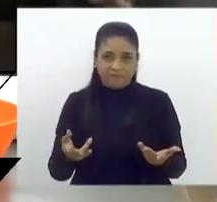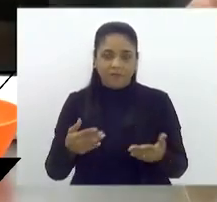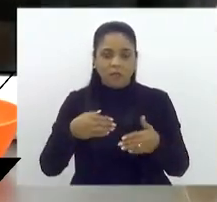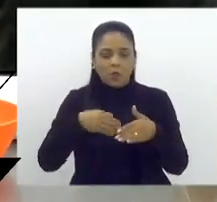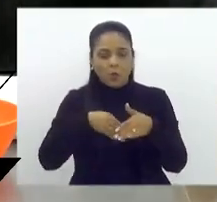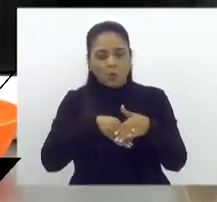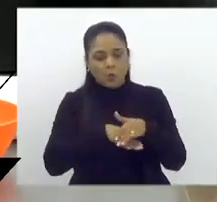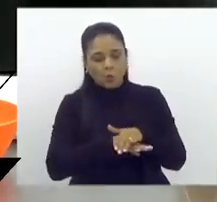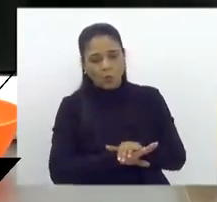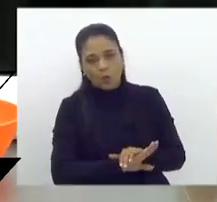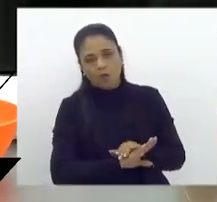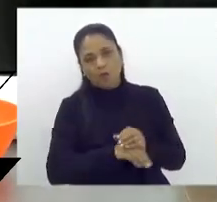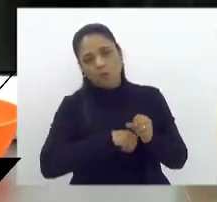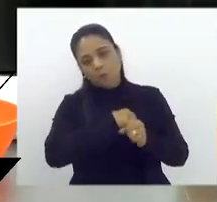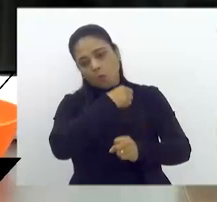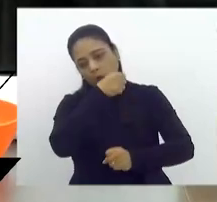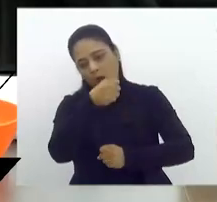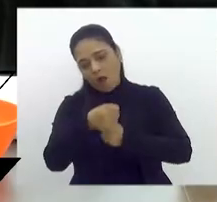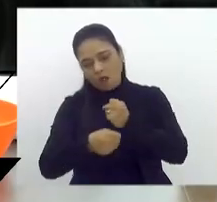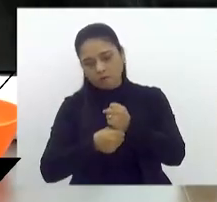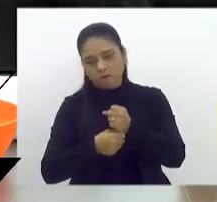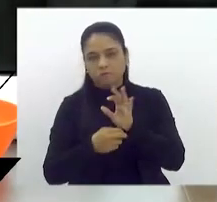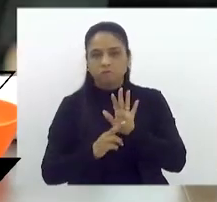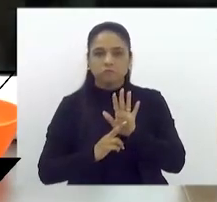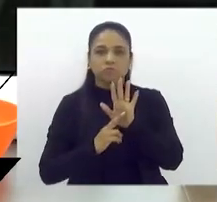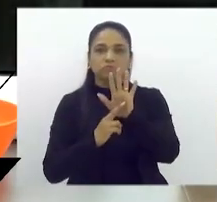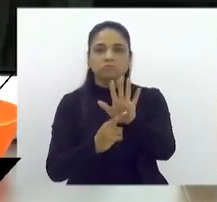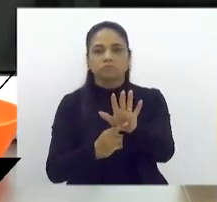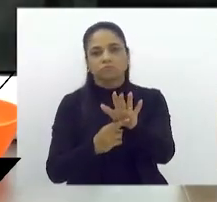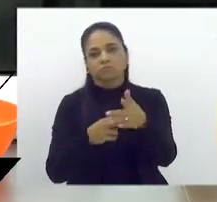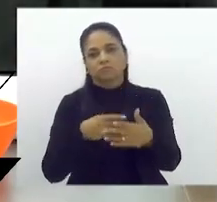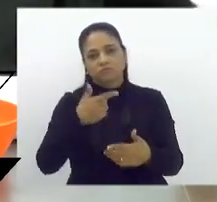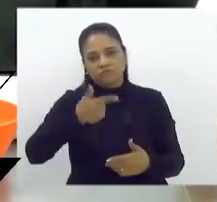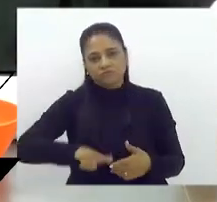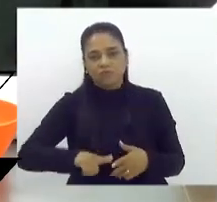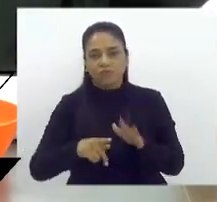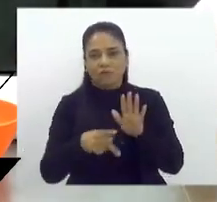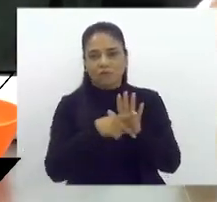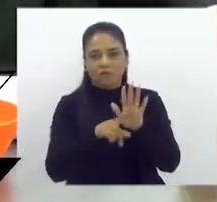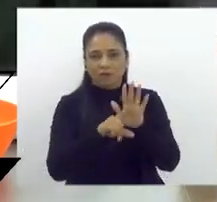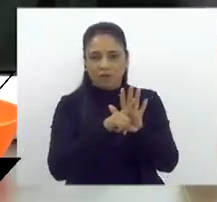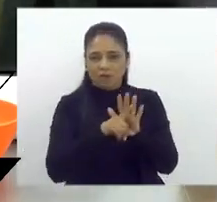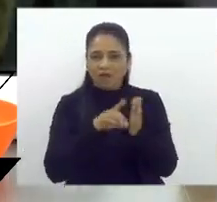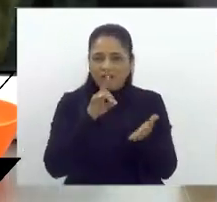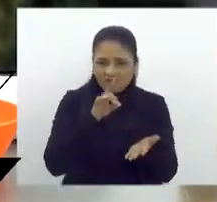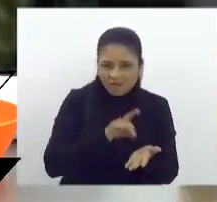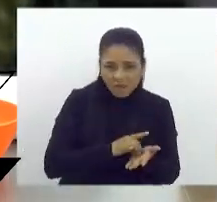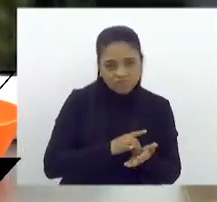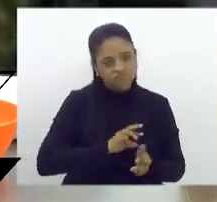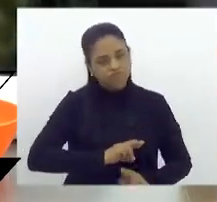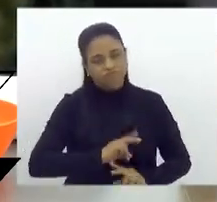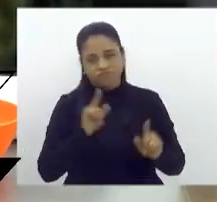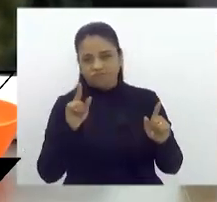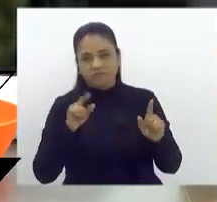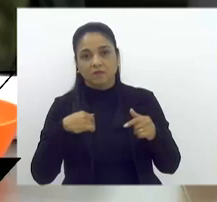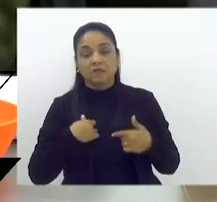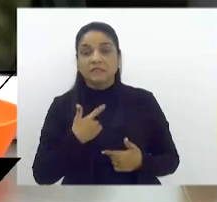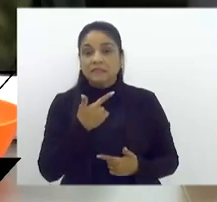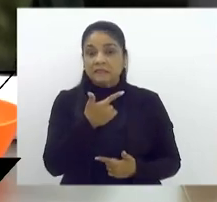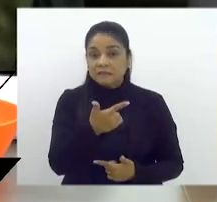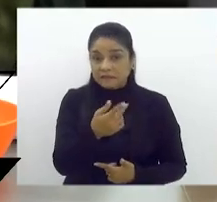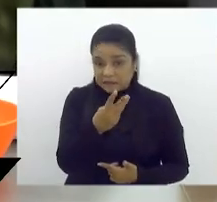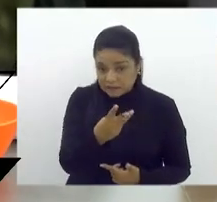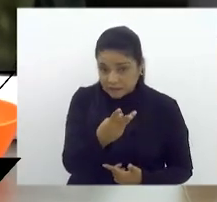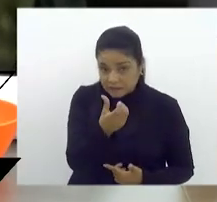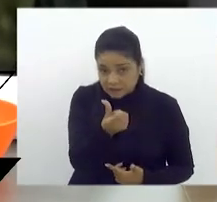ano seguinte para reapresentá-lo. Também não é verdade. Se a gente conseguir a assinatura de 36 deputados, você